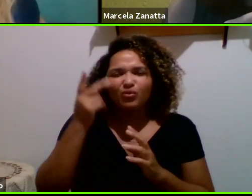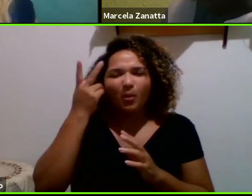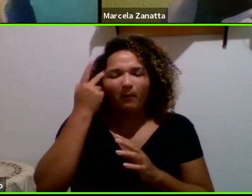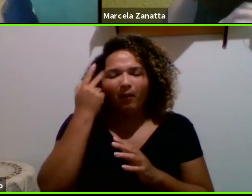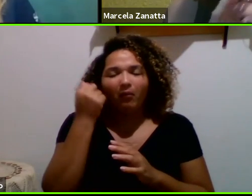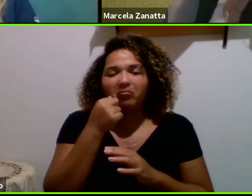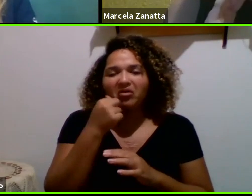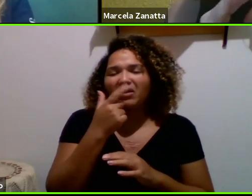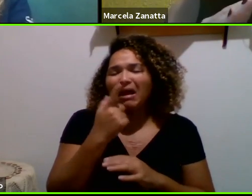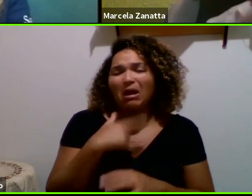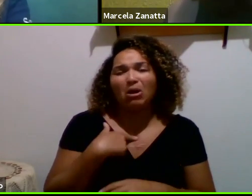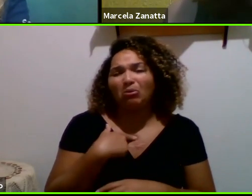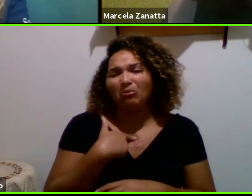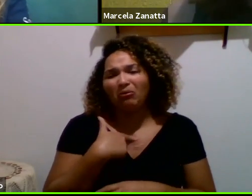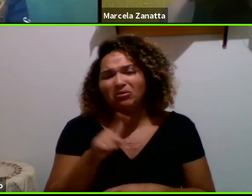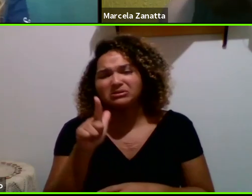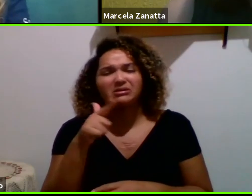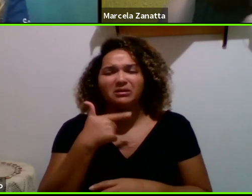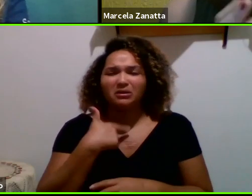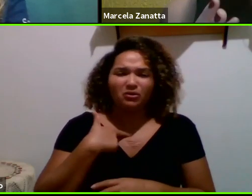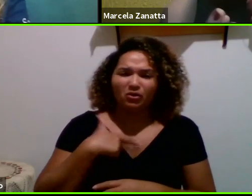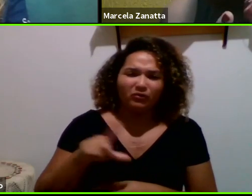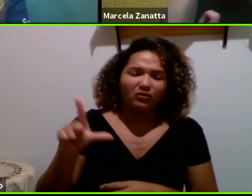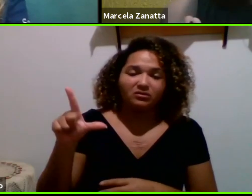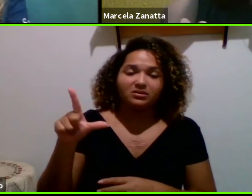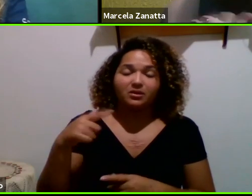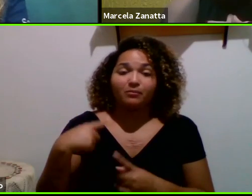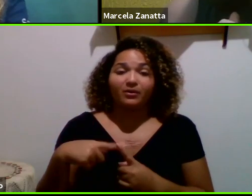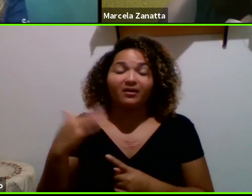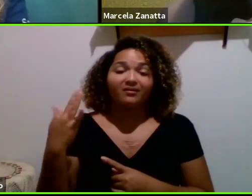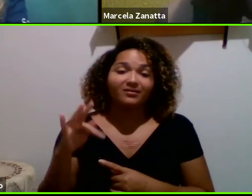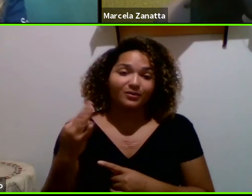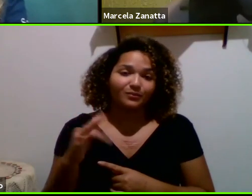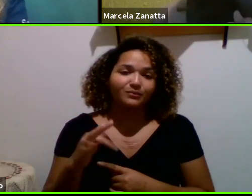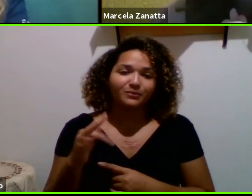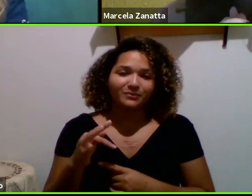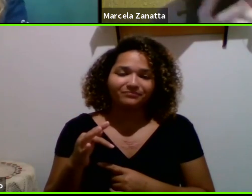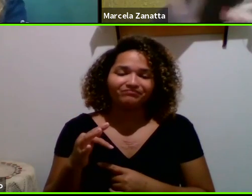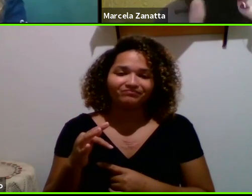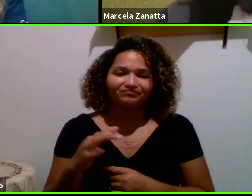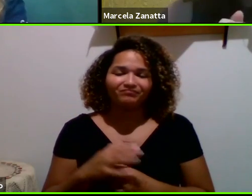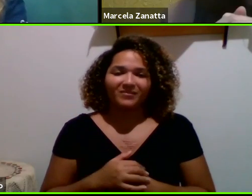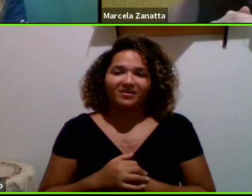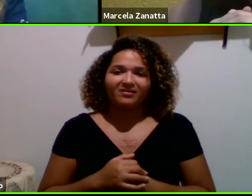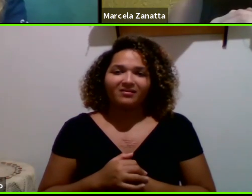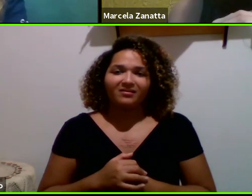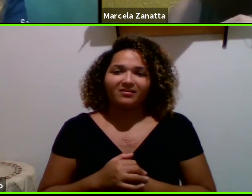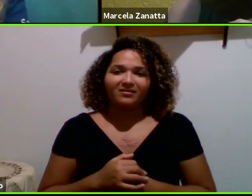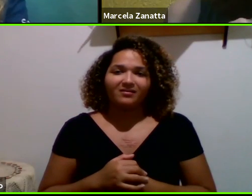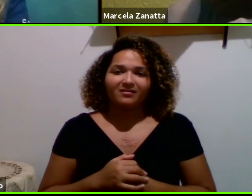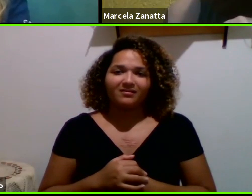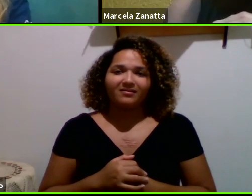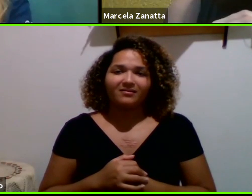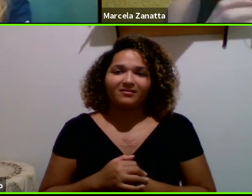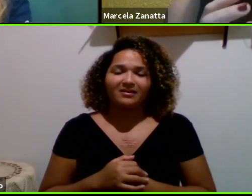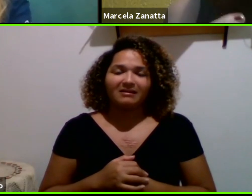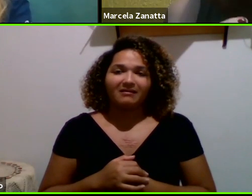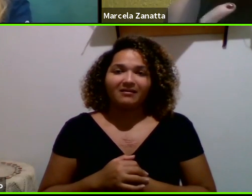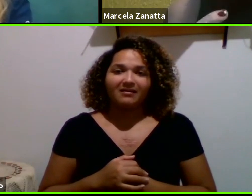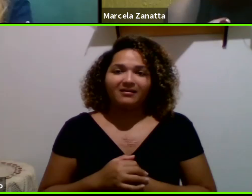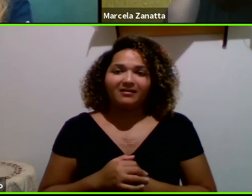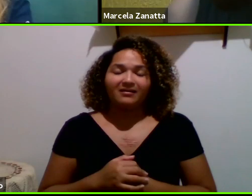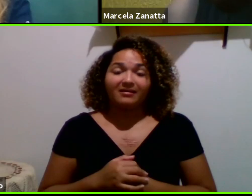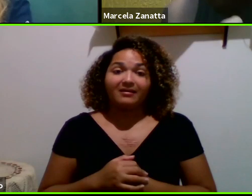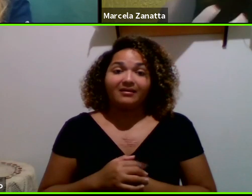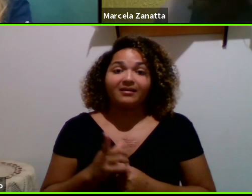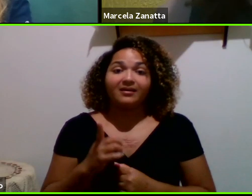a gente viu, ali pertinho do expulsivo, que ela tem uma descarga fisiológica de adrenalina, que dura cerca de 30 minutos. E a adrenalina é um